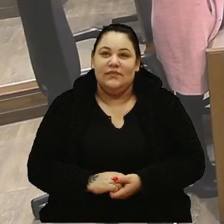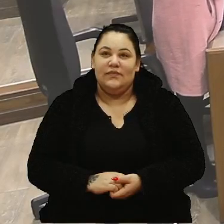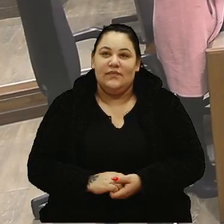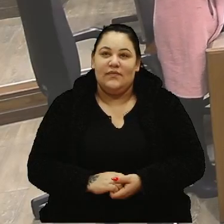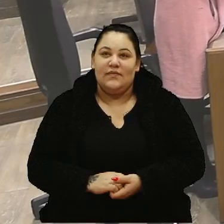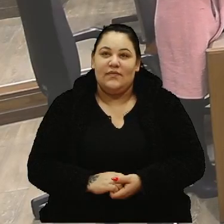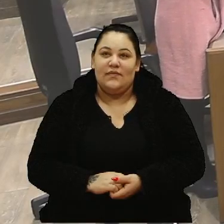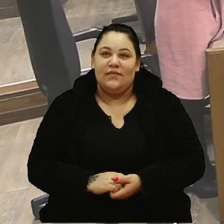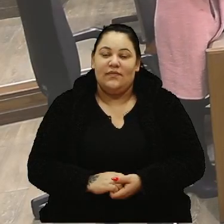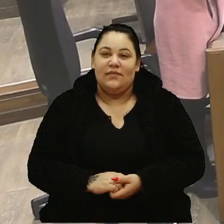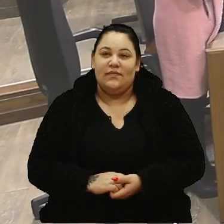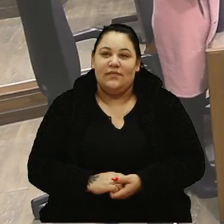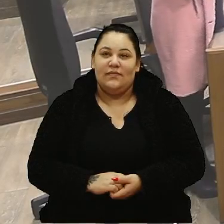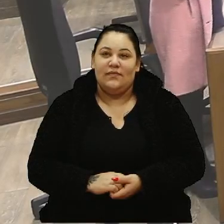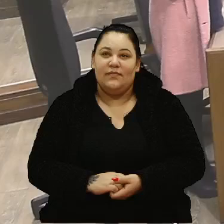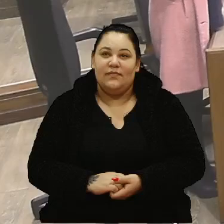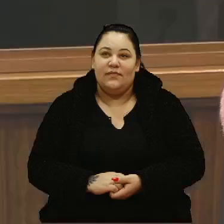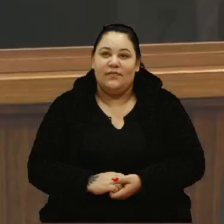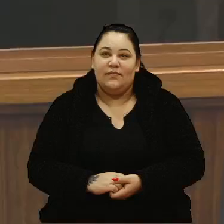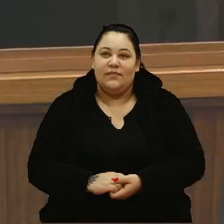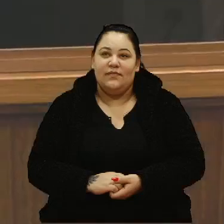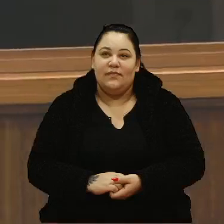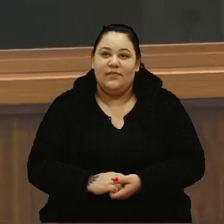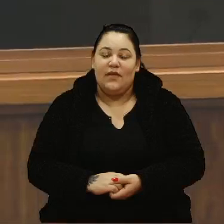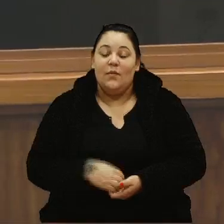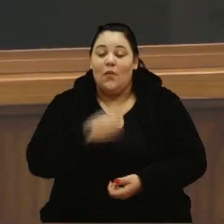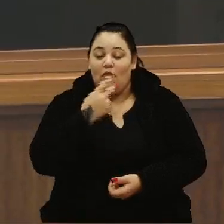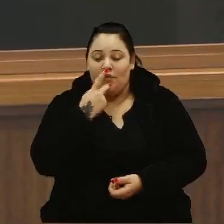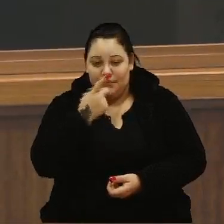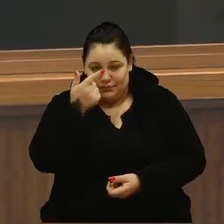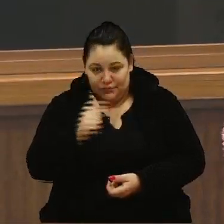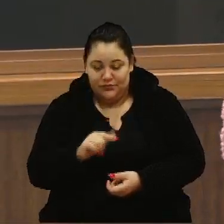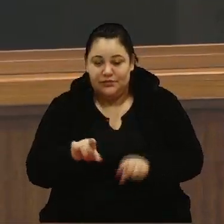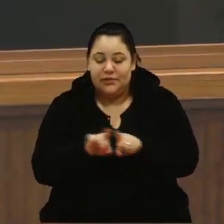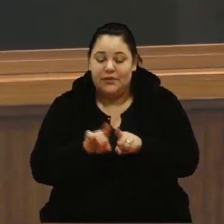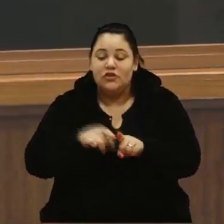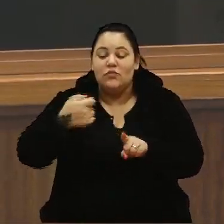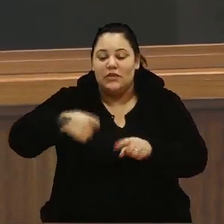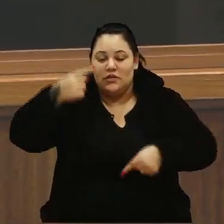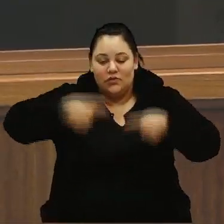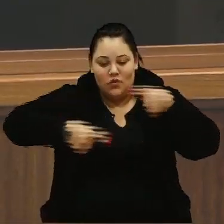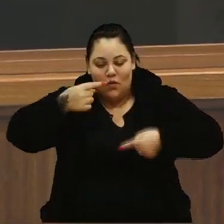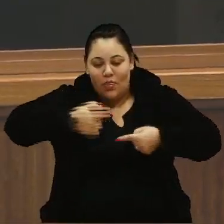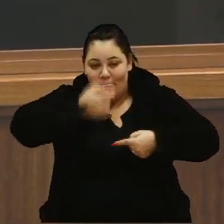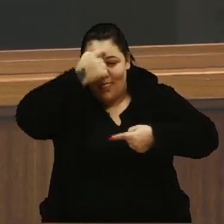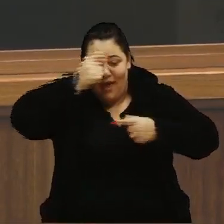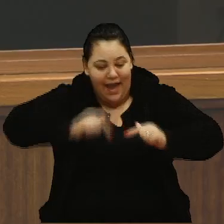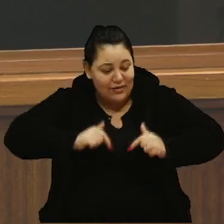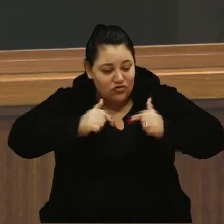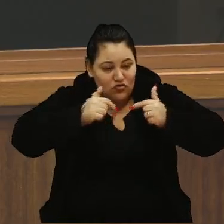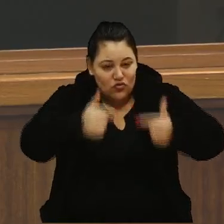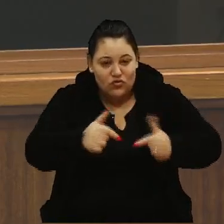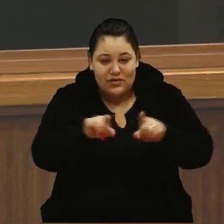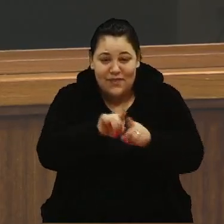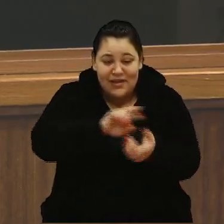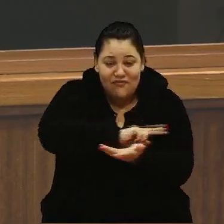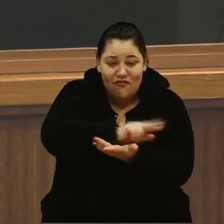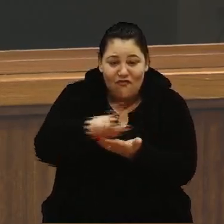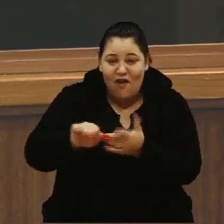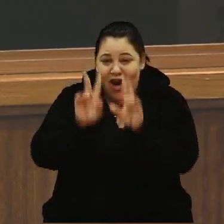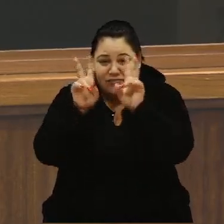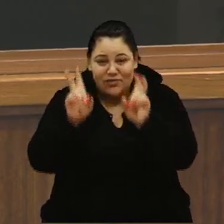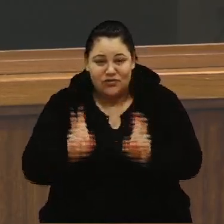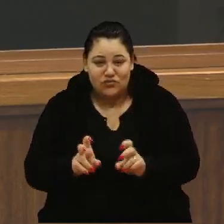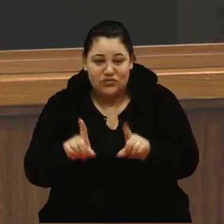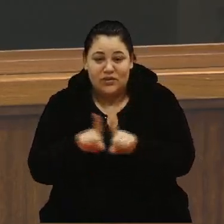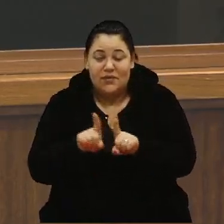Bom, retomando, então, é através do debate, da conscientização, de ações, dos diversos